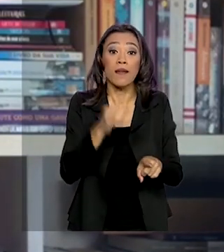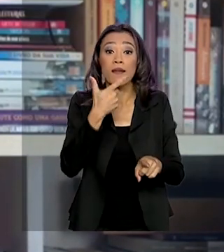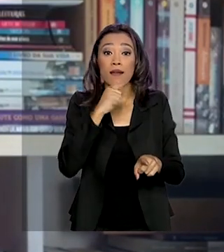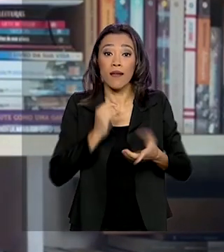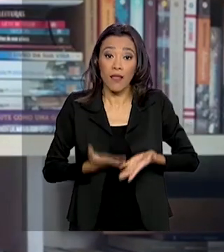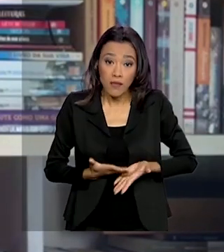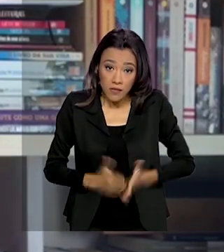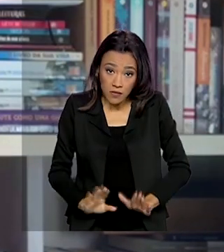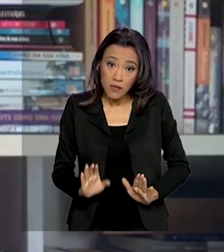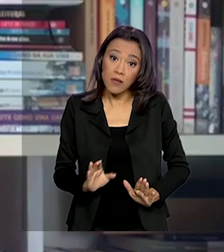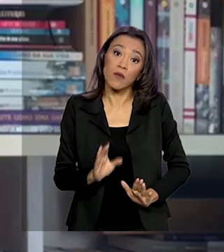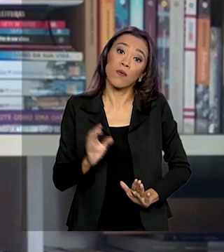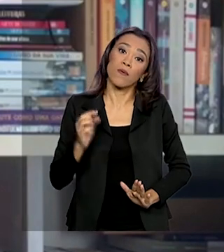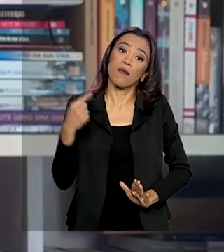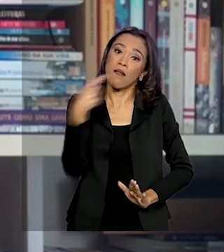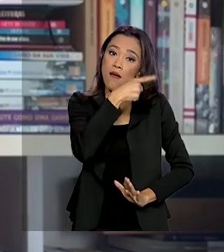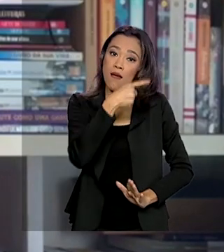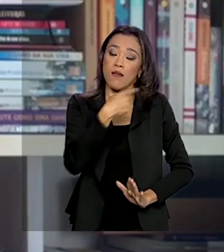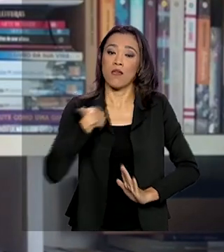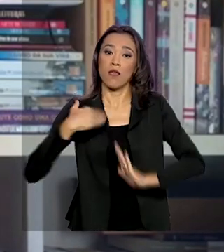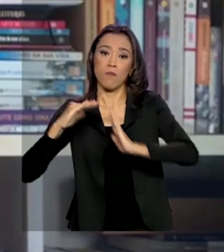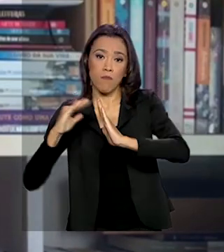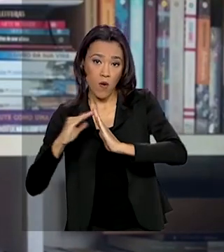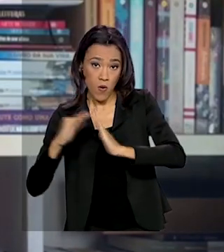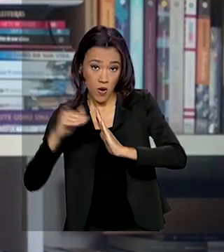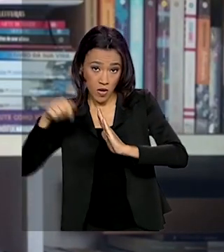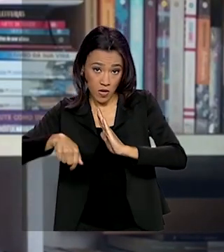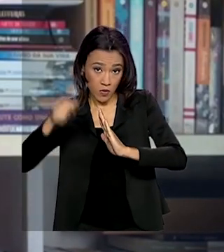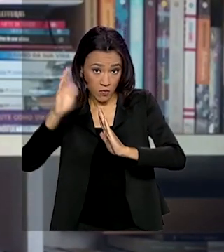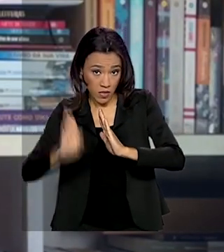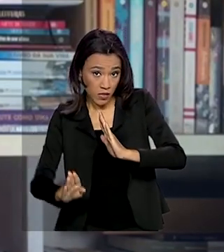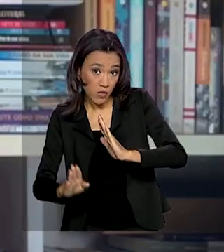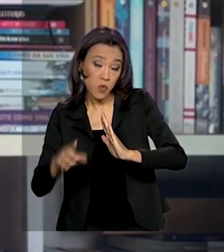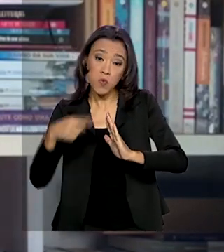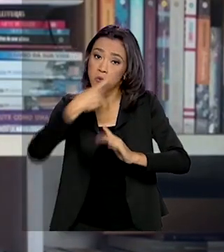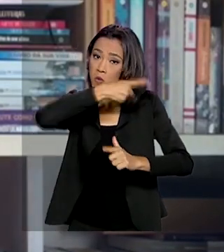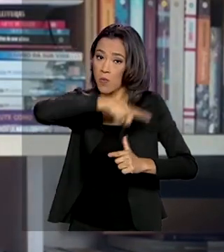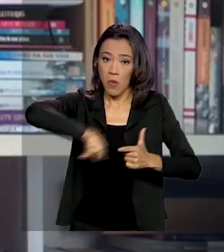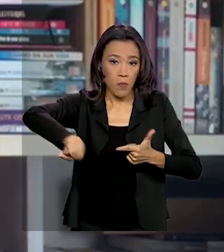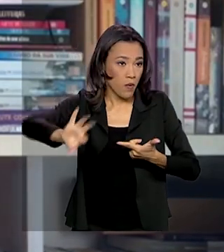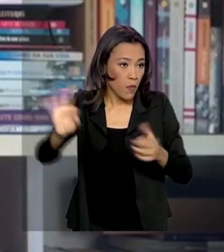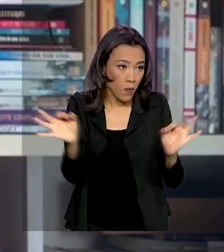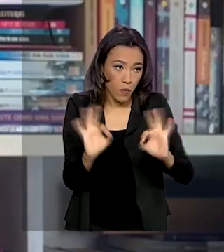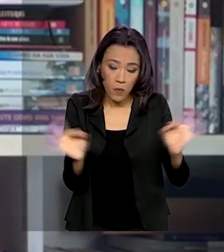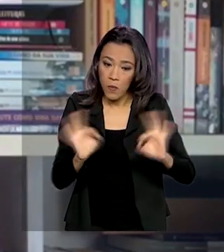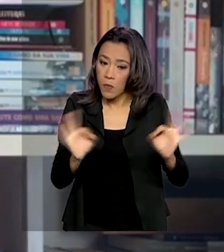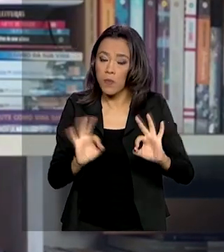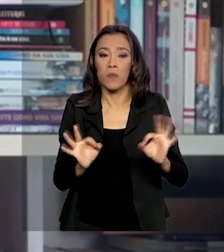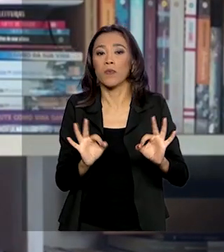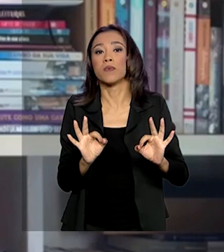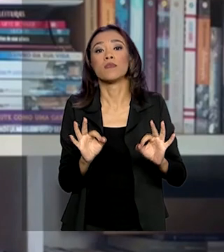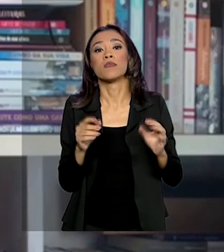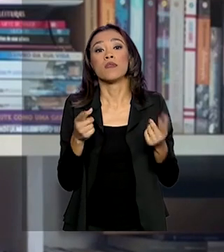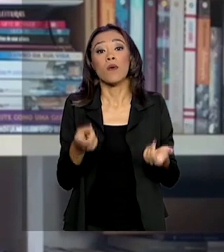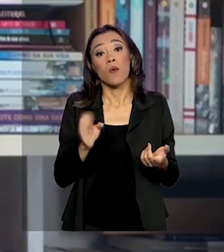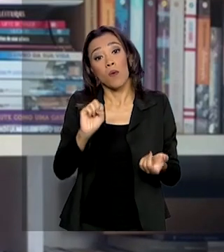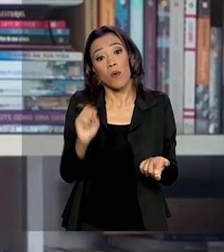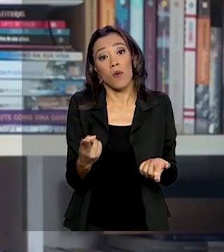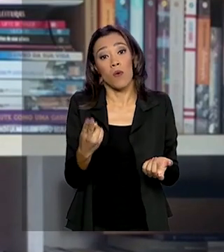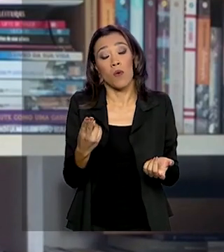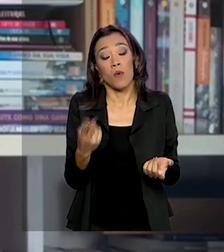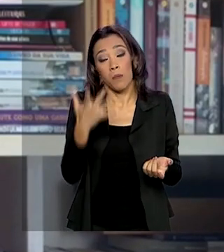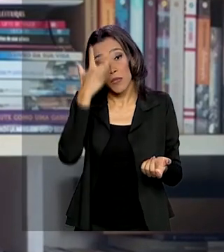naturalizados, imigrantes com autorização prévia de residência definitiva no Brasil, ou